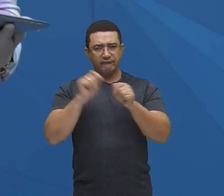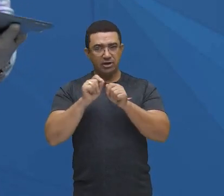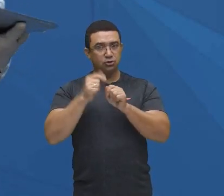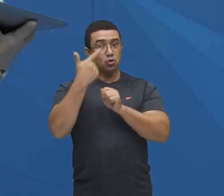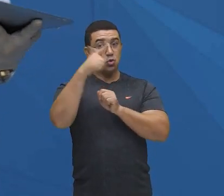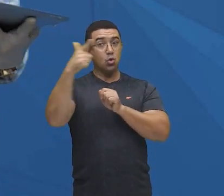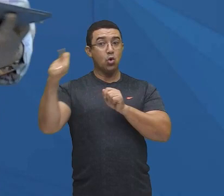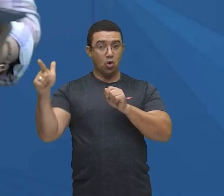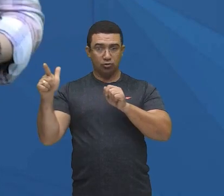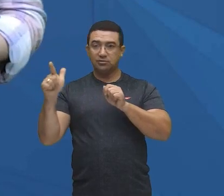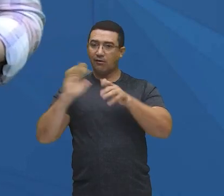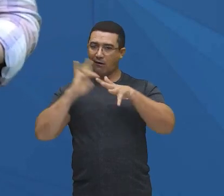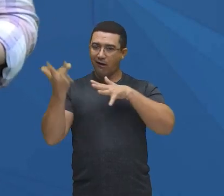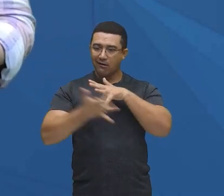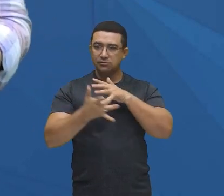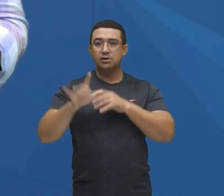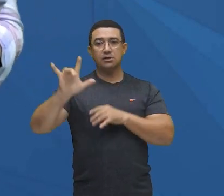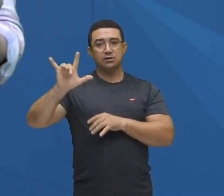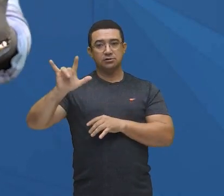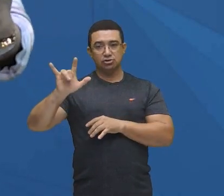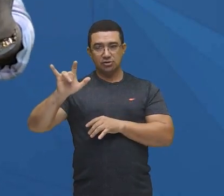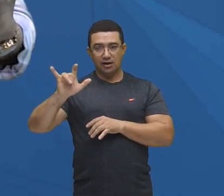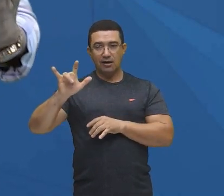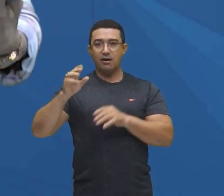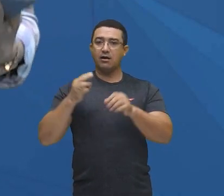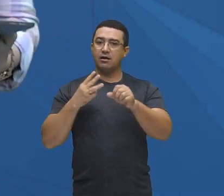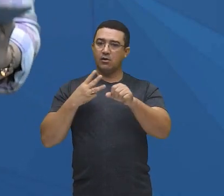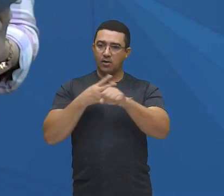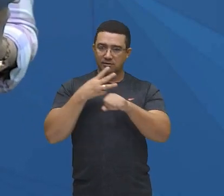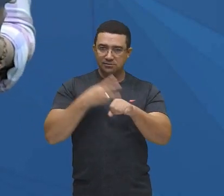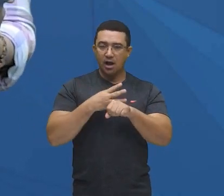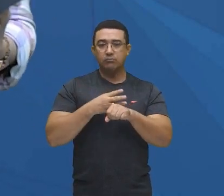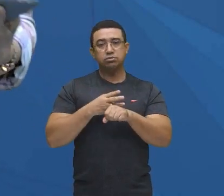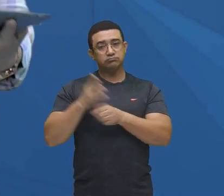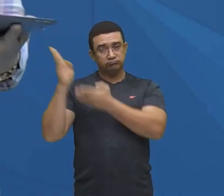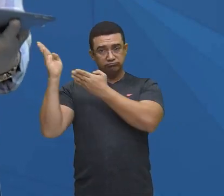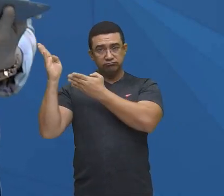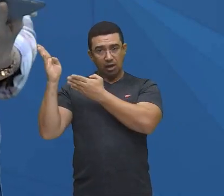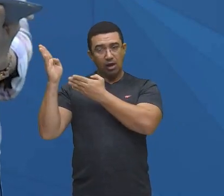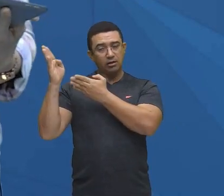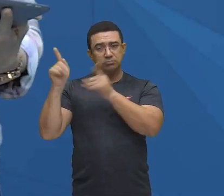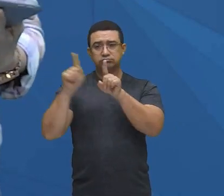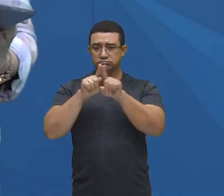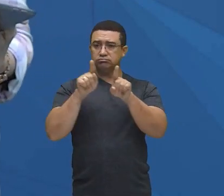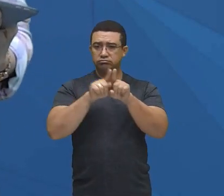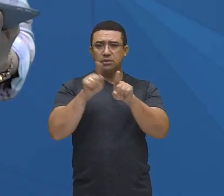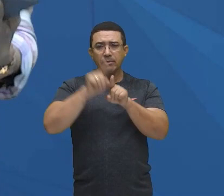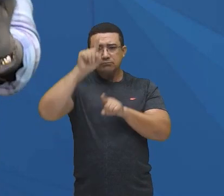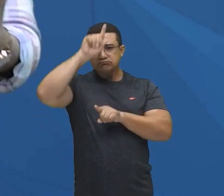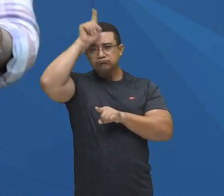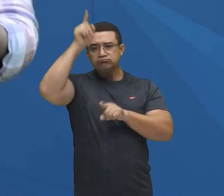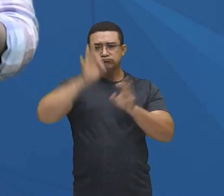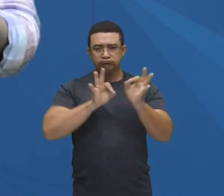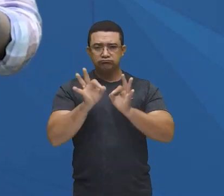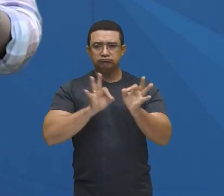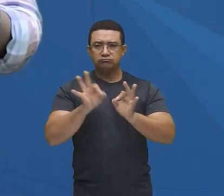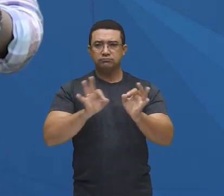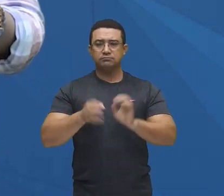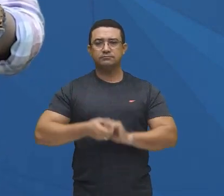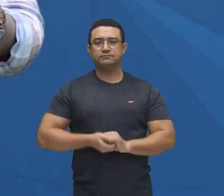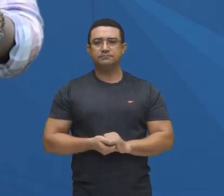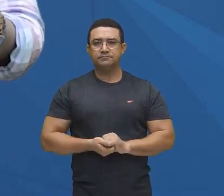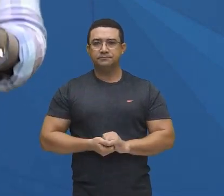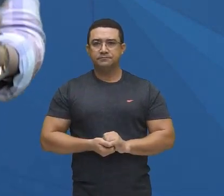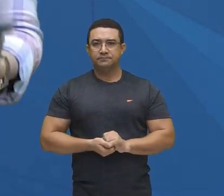né, como por exemplo Instagram, WhatsApp. Se você vê lá, né, o criador, ali a gente tem a empresa Facebook por trás, tá bom? Vamos lá